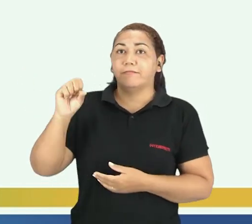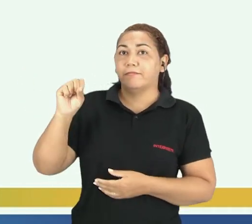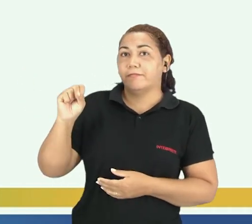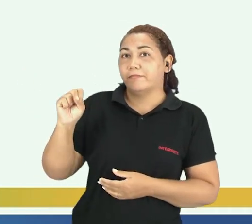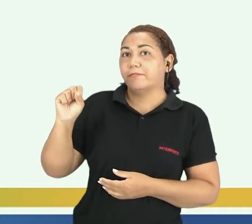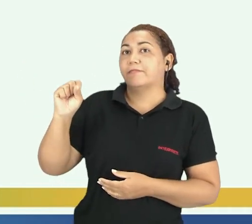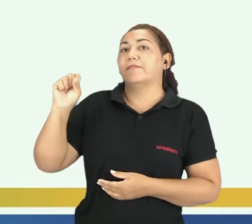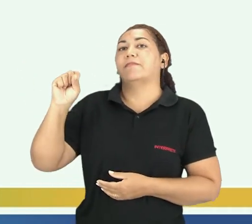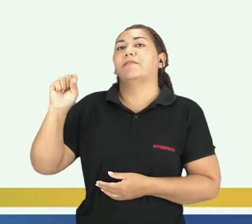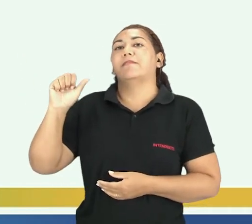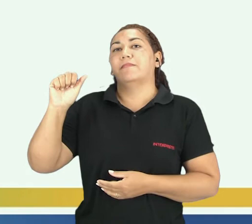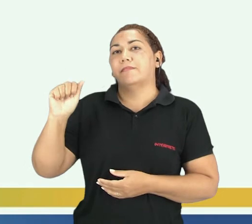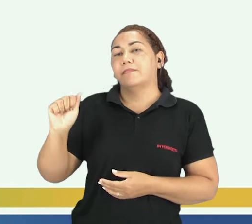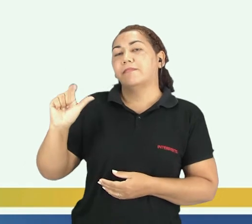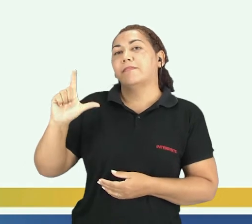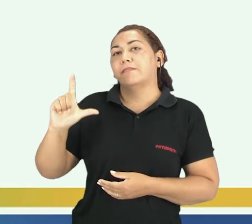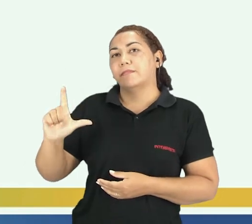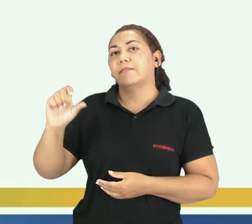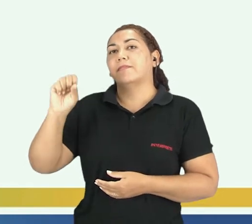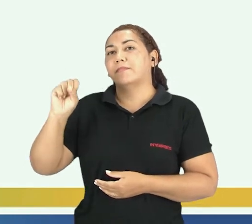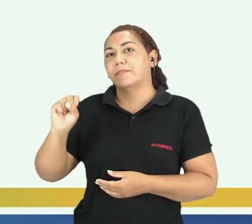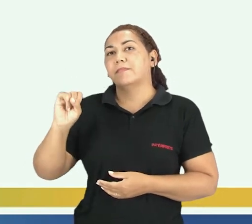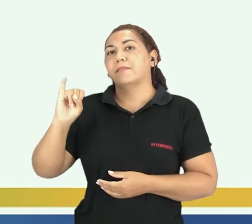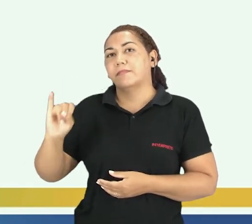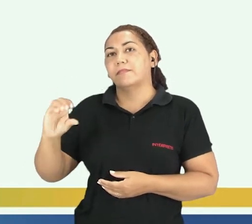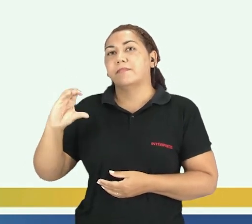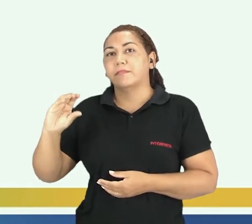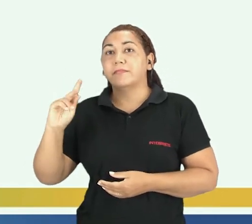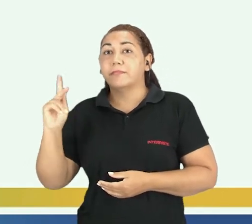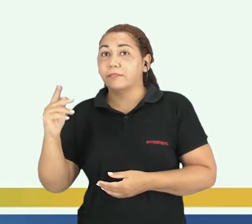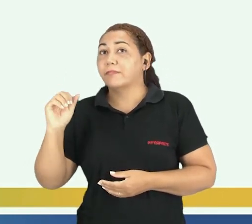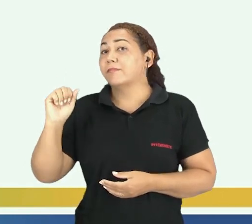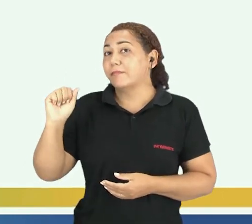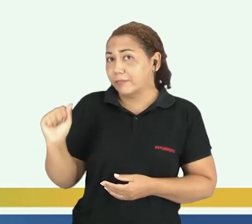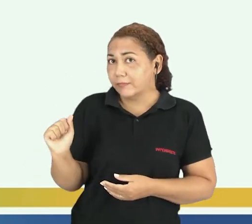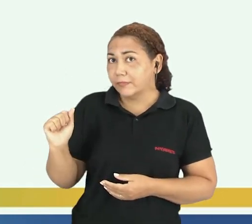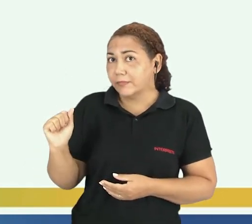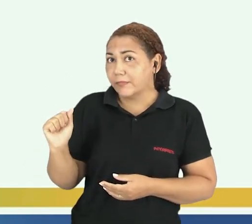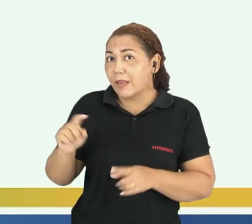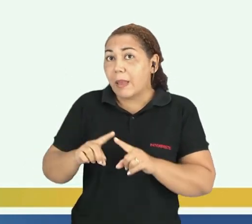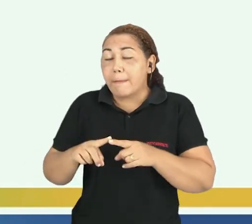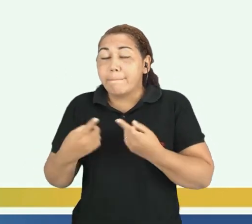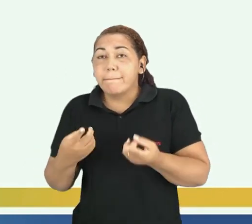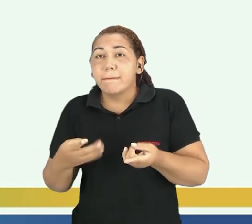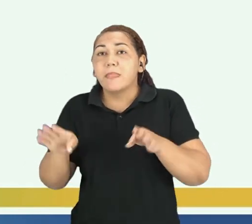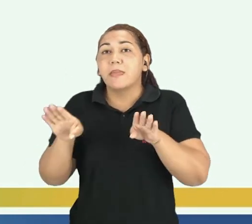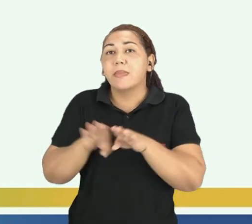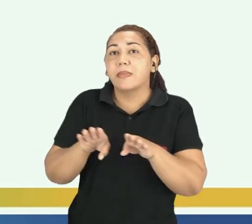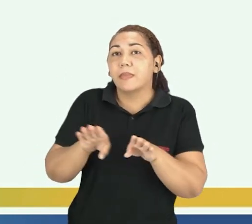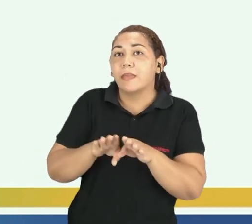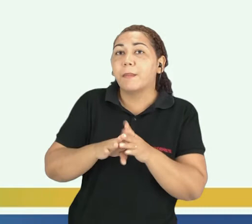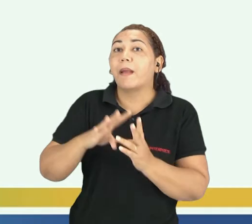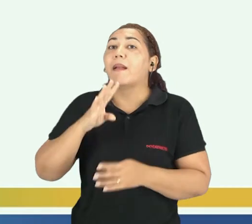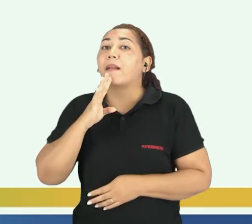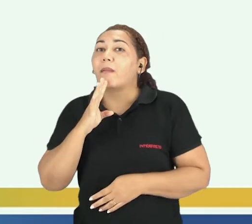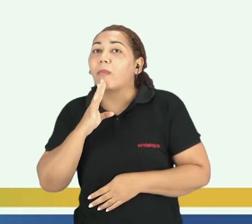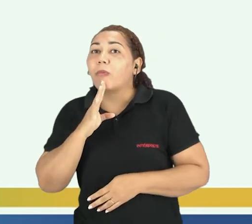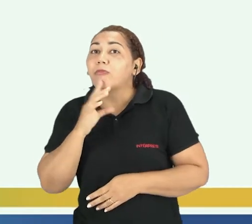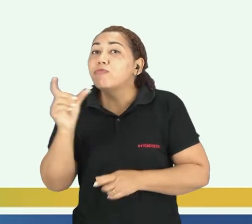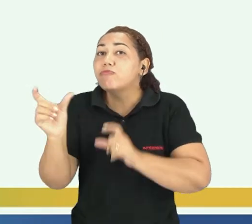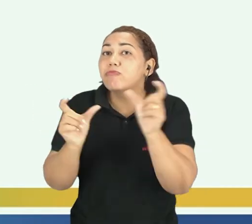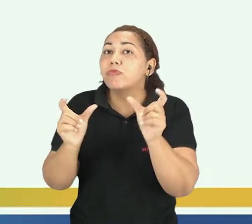conhece como salsicha aqui, né? Olha só, salsicha, também conhecida como vina,